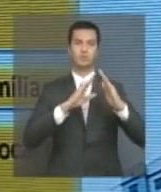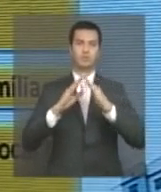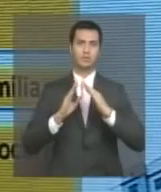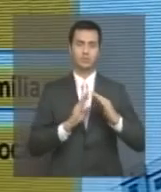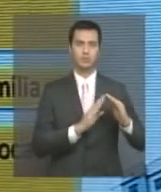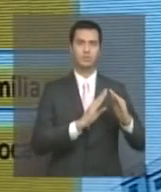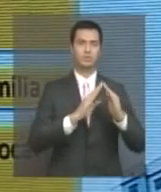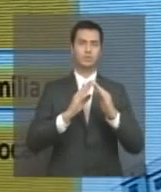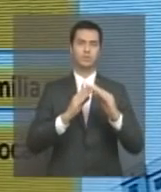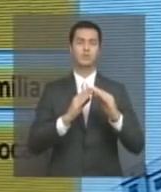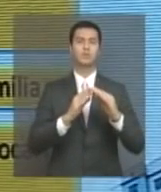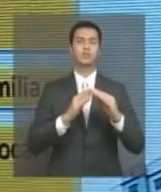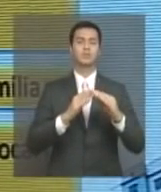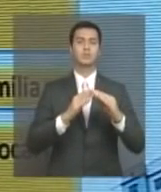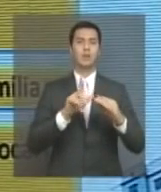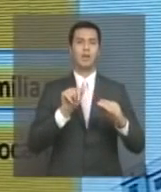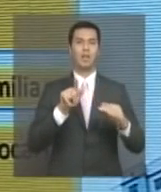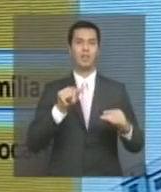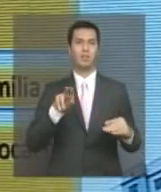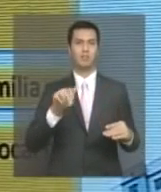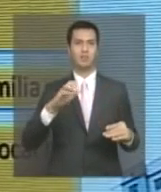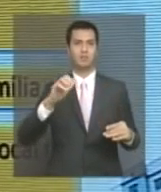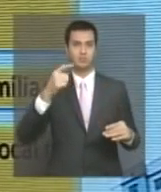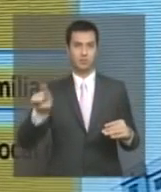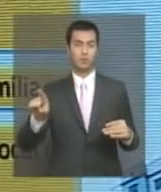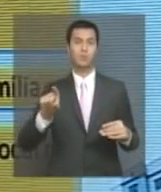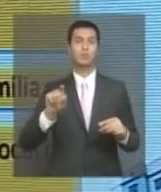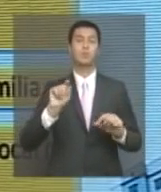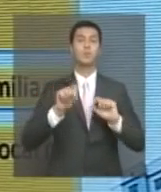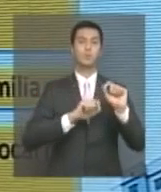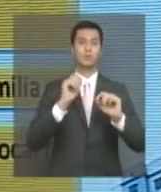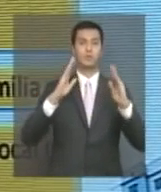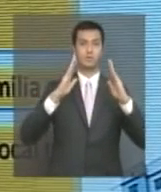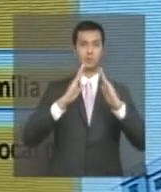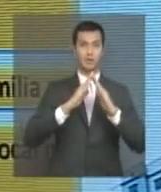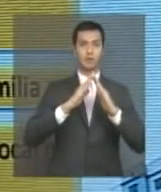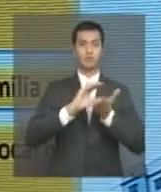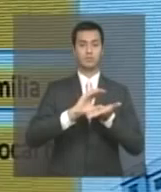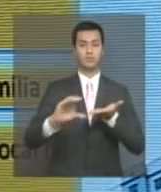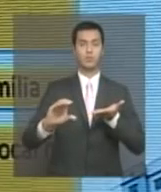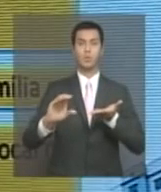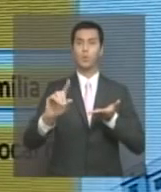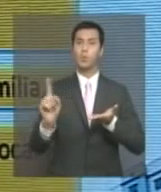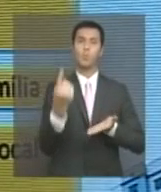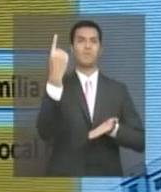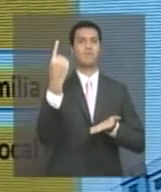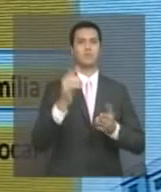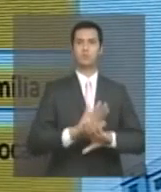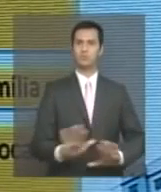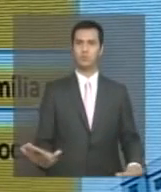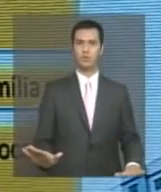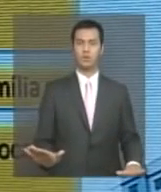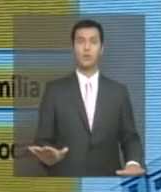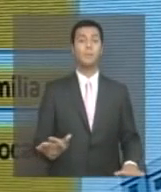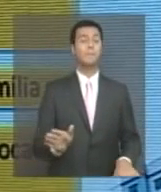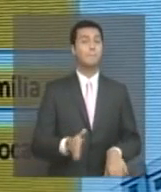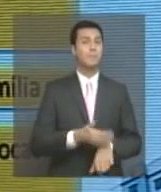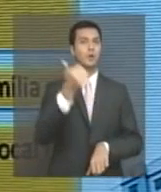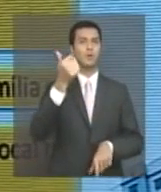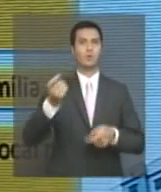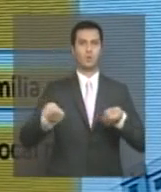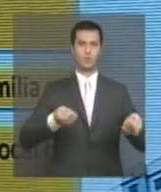a imóvel uma única vez. O maior controle para evitar que as famílias se desfaçam do bem, que é o